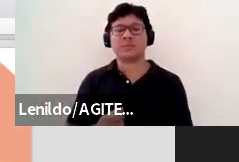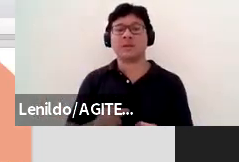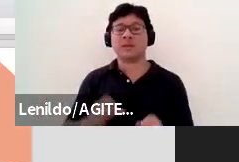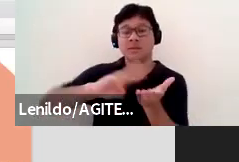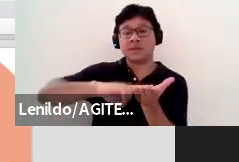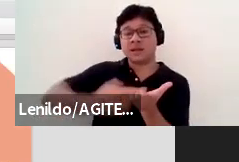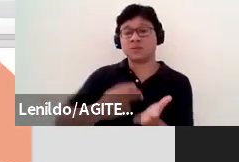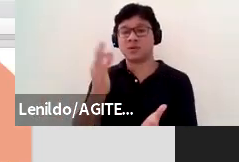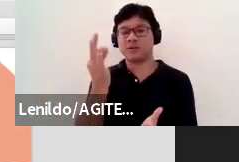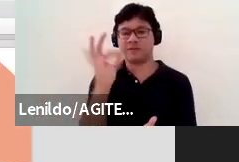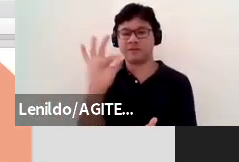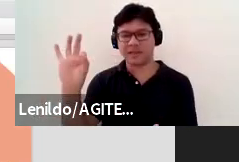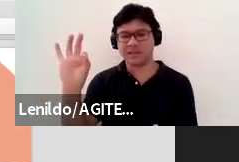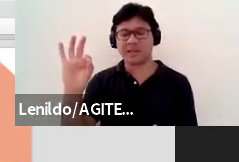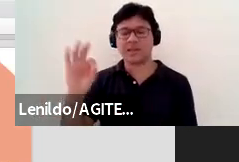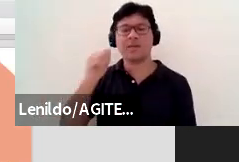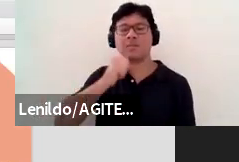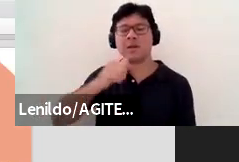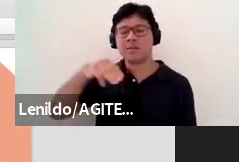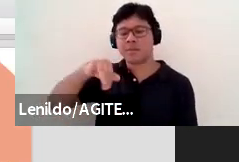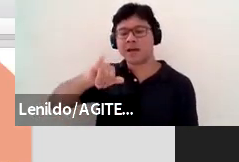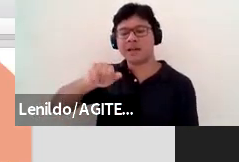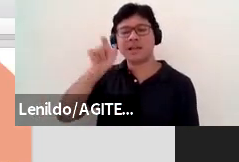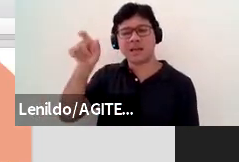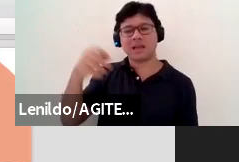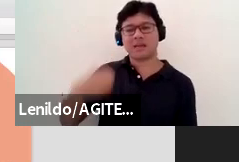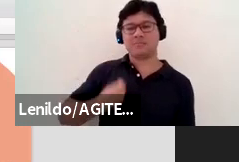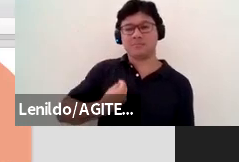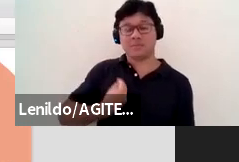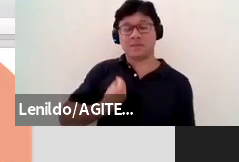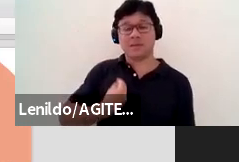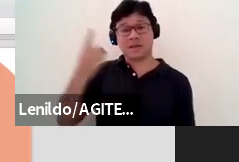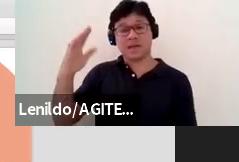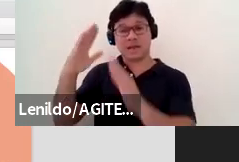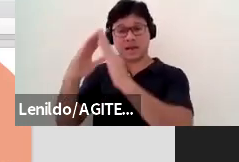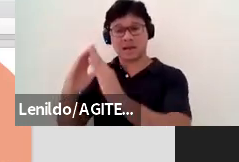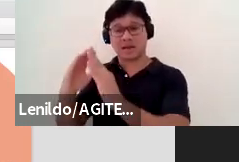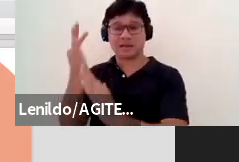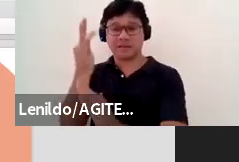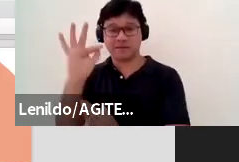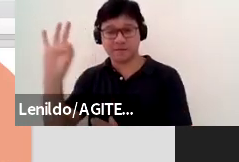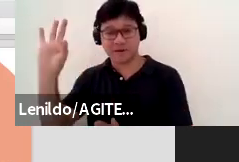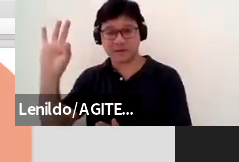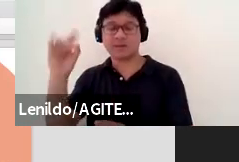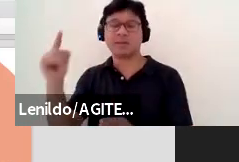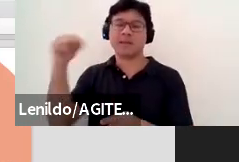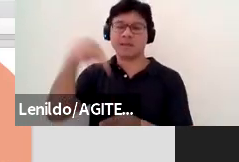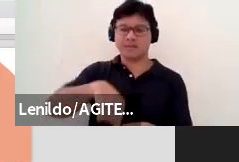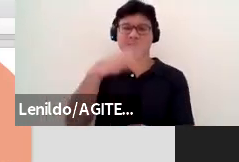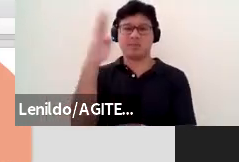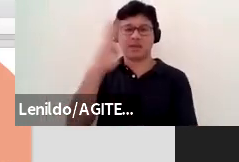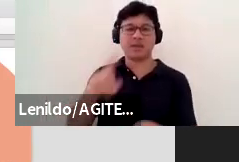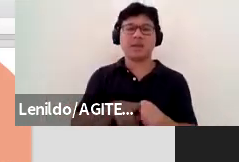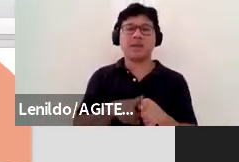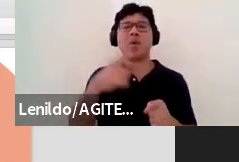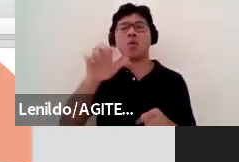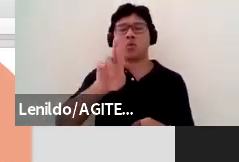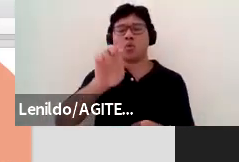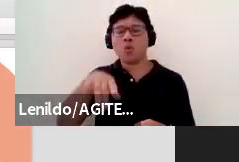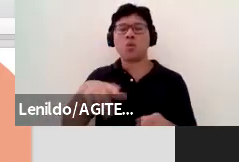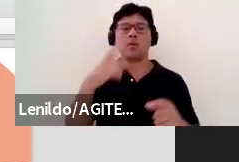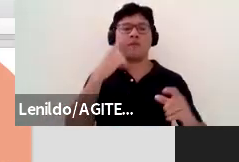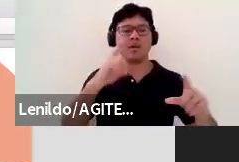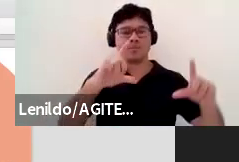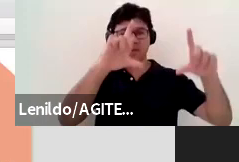com a Maria, que mora na França e estava aqui no Brasil. Mais um curso com o Rubens. Aqui a Débora Landsberg, na primeira